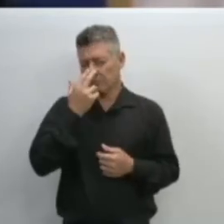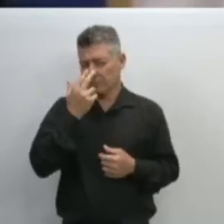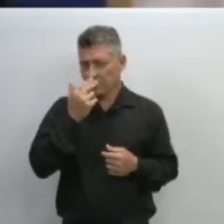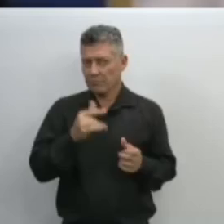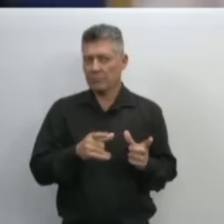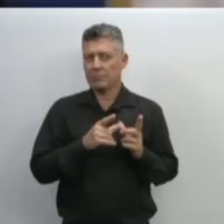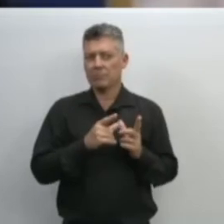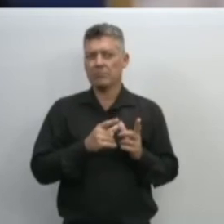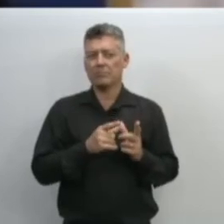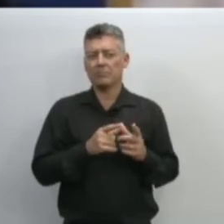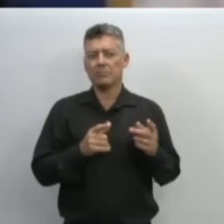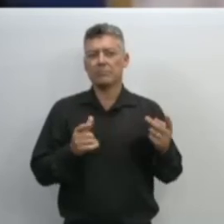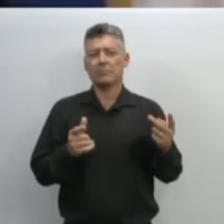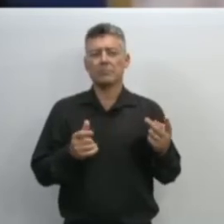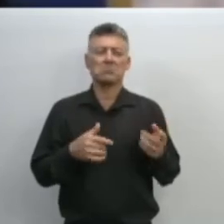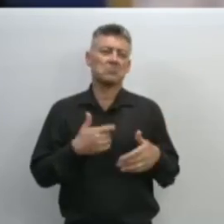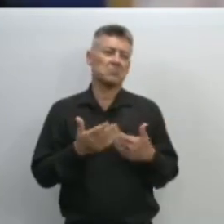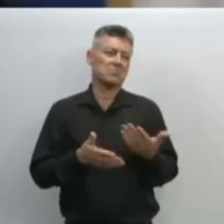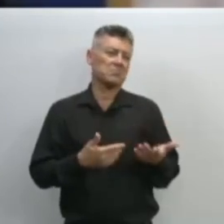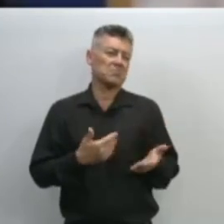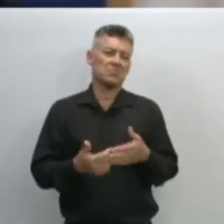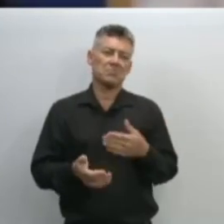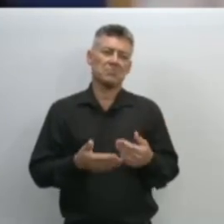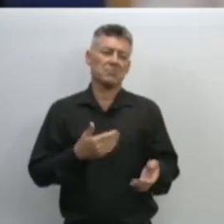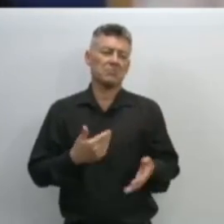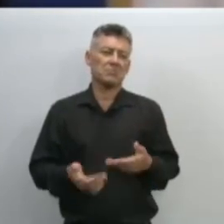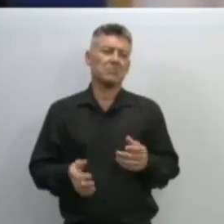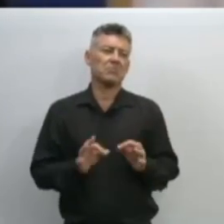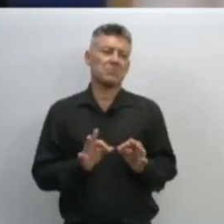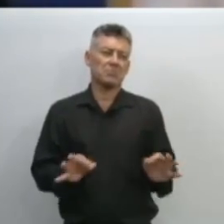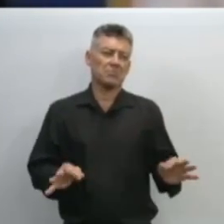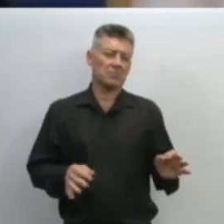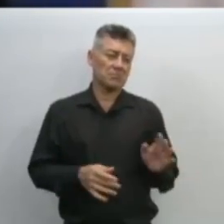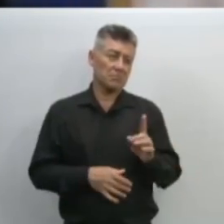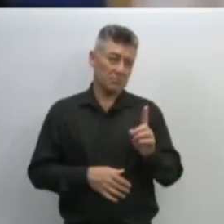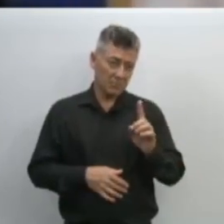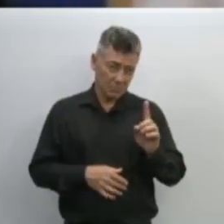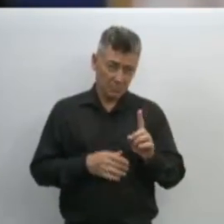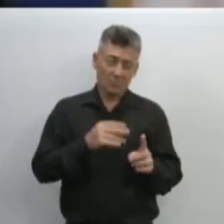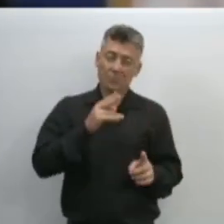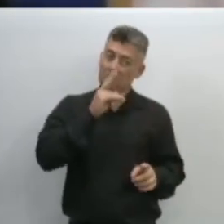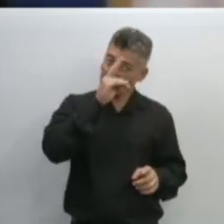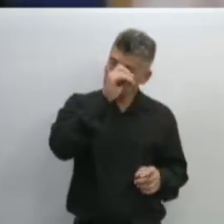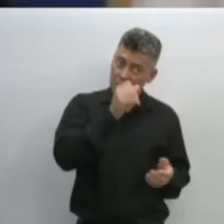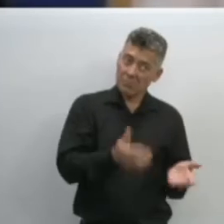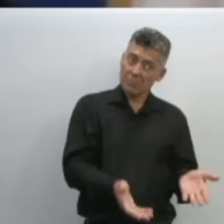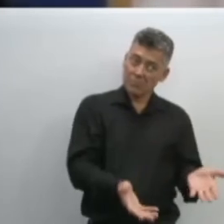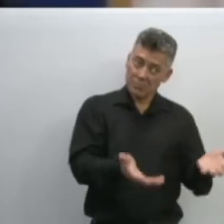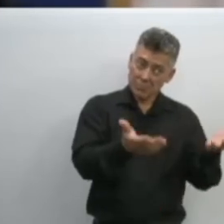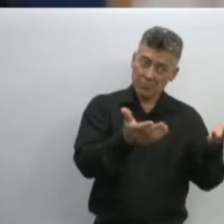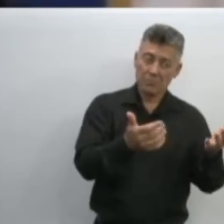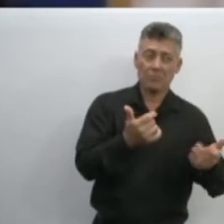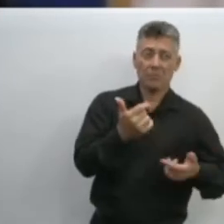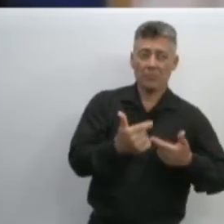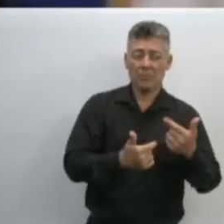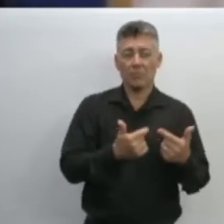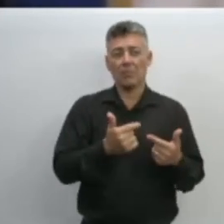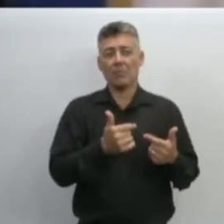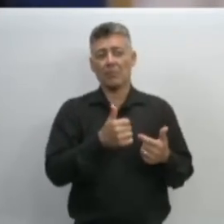projeto secundário, um projeto, digamos, apenas de um dia. É uma homenagem a uma categoria de